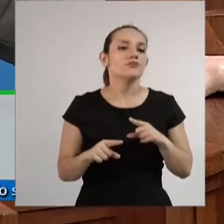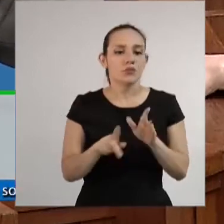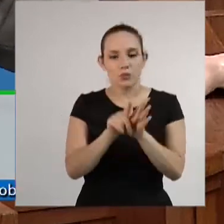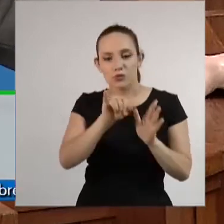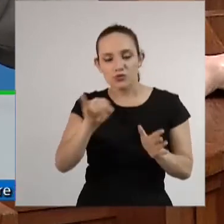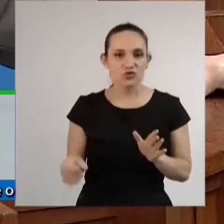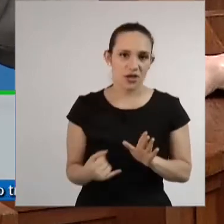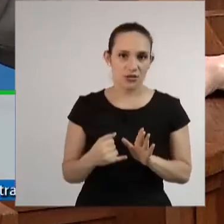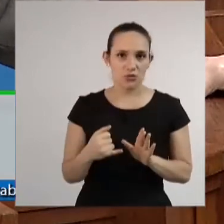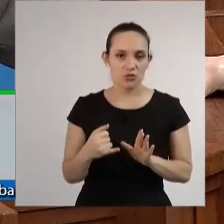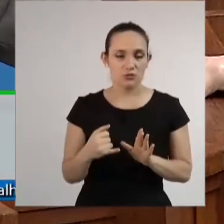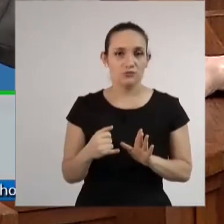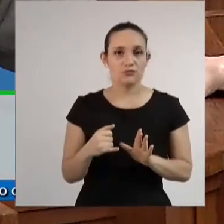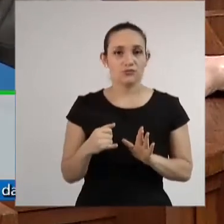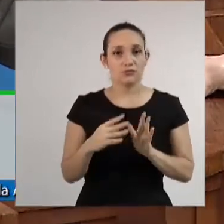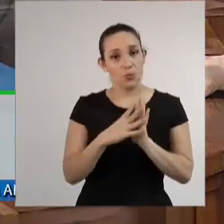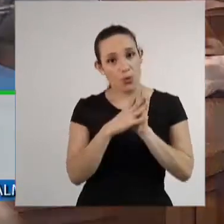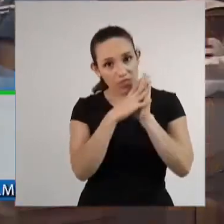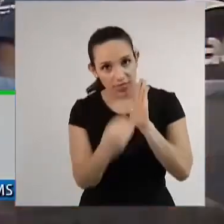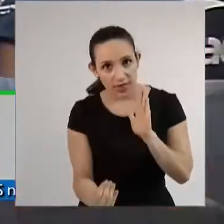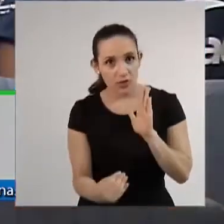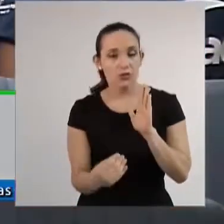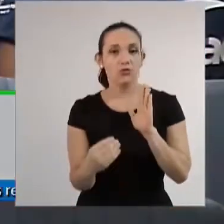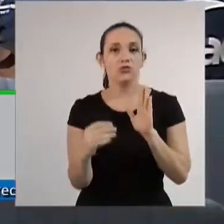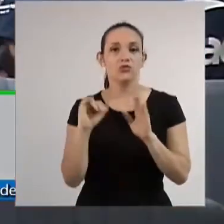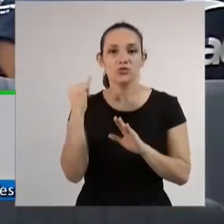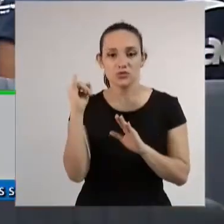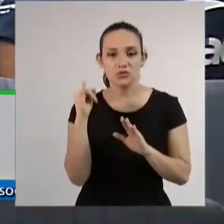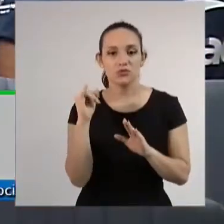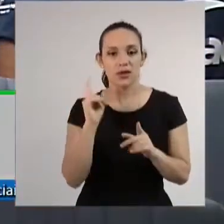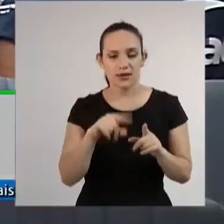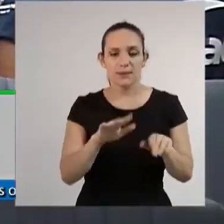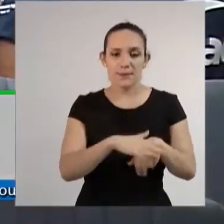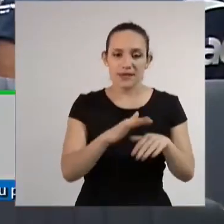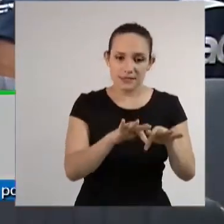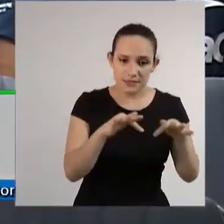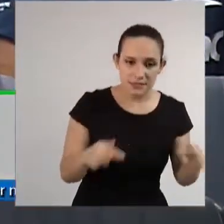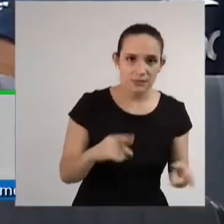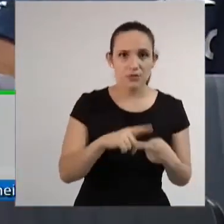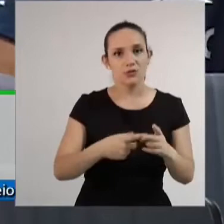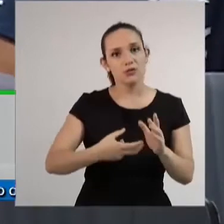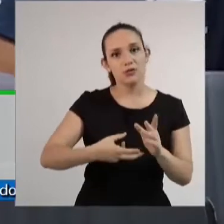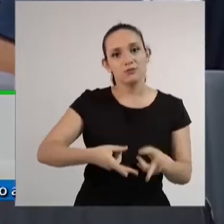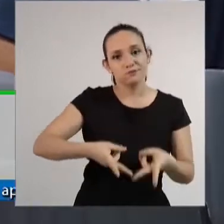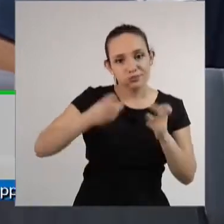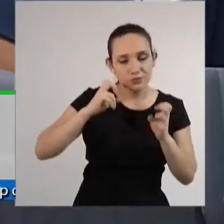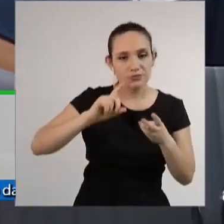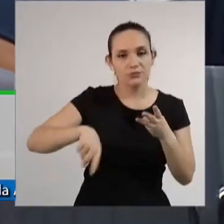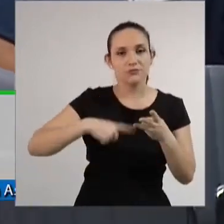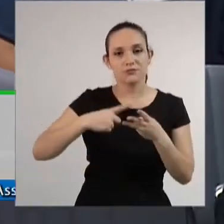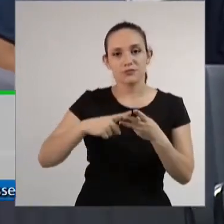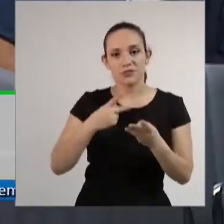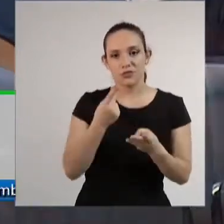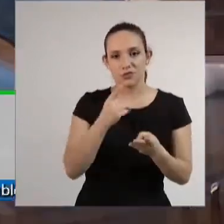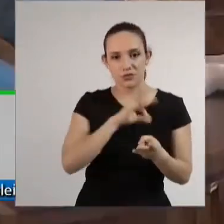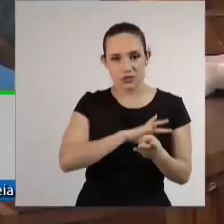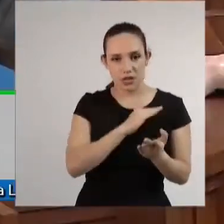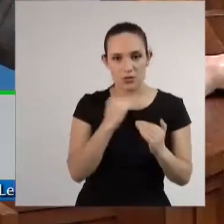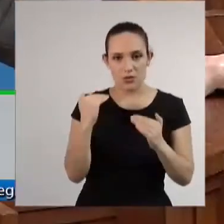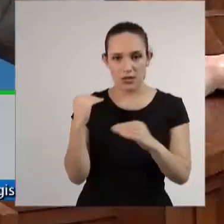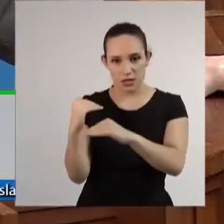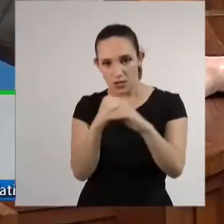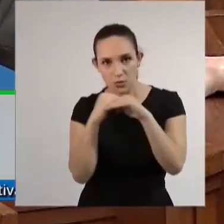concilie simplificação, arrecadação, distribuição de renda, para que o país possa